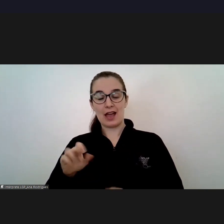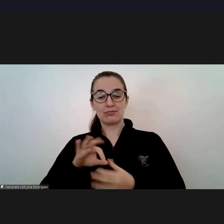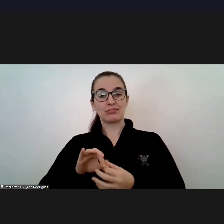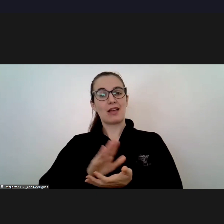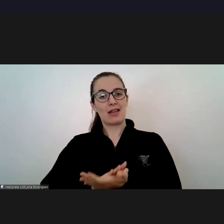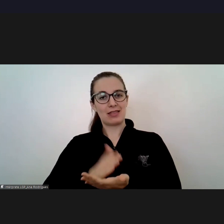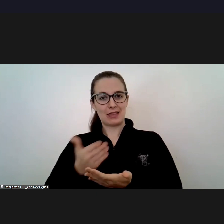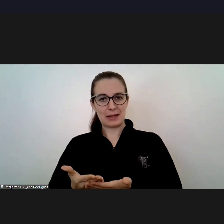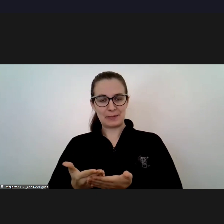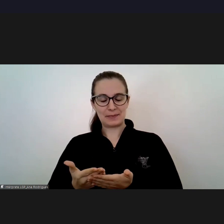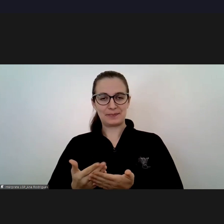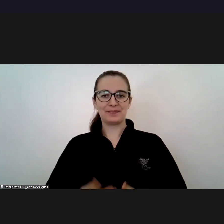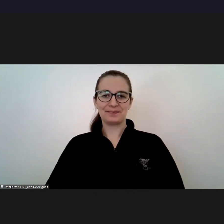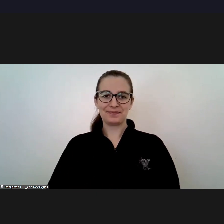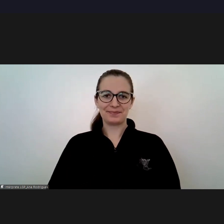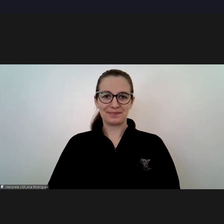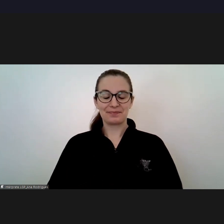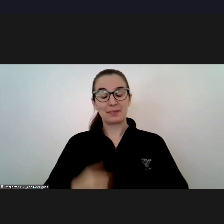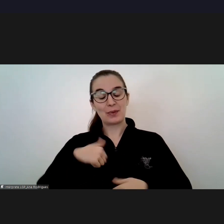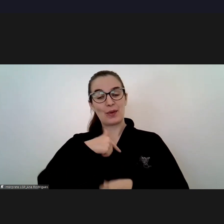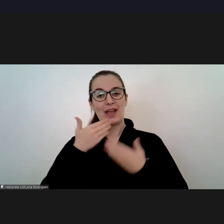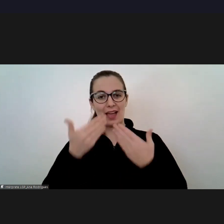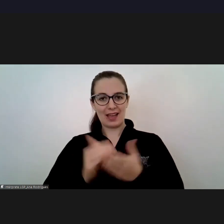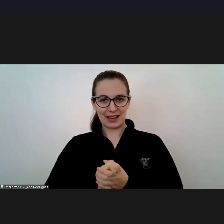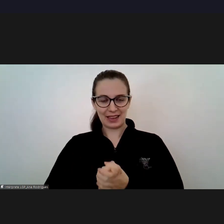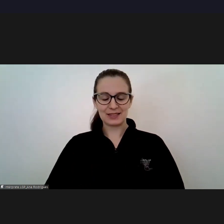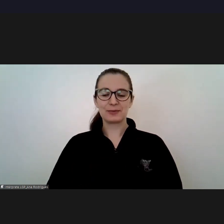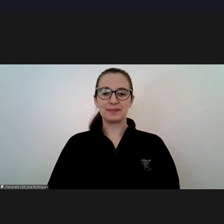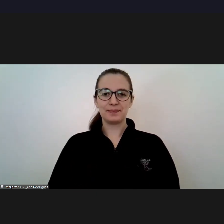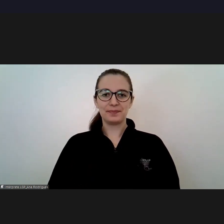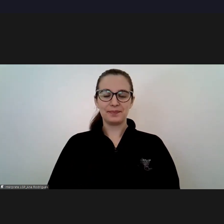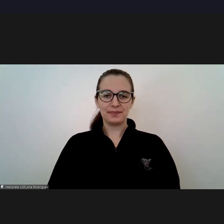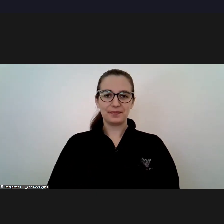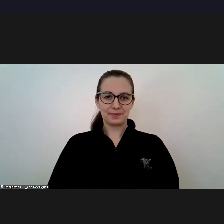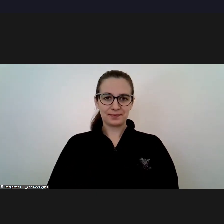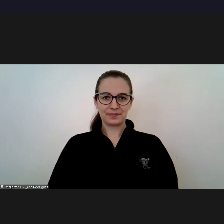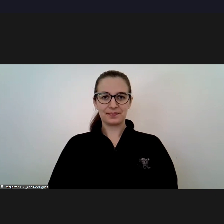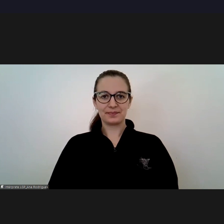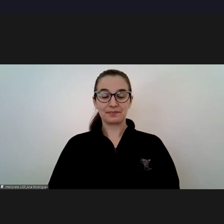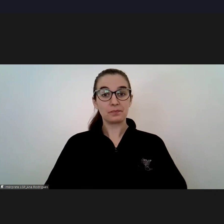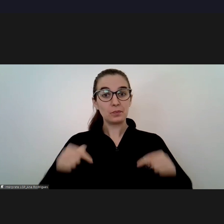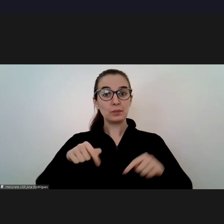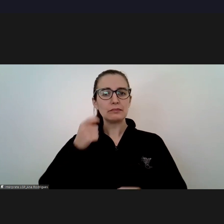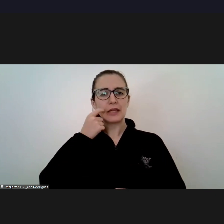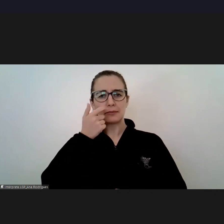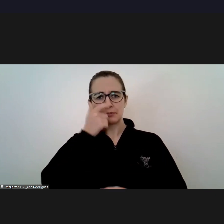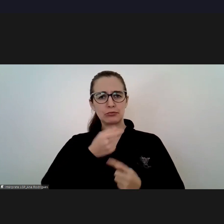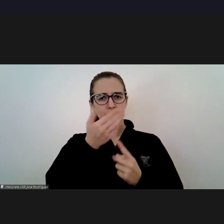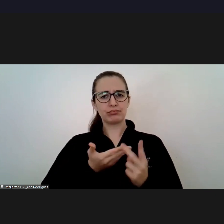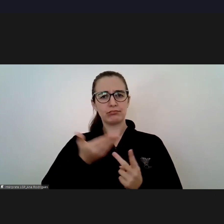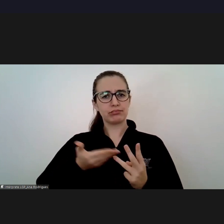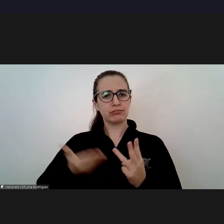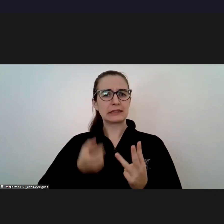de Língua Gestual Portuguesa, a quem agradecemos desde já. Hoje temos a honra de contar com 3 oradores de